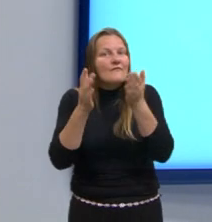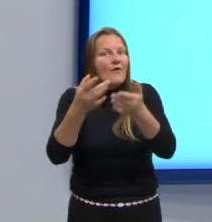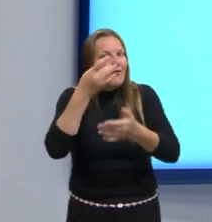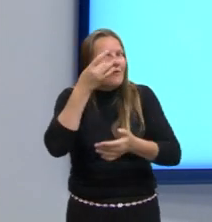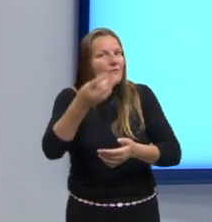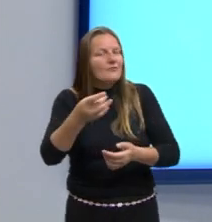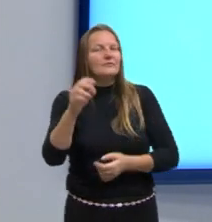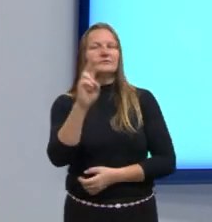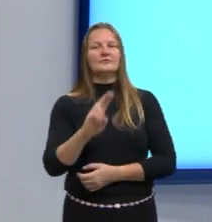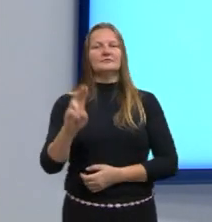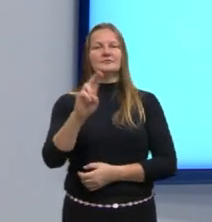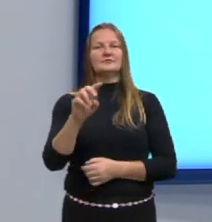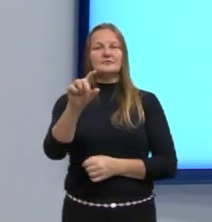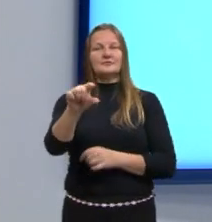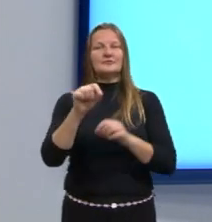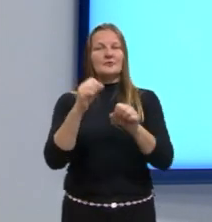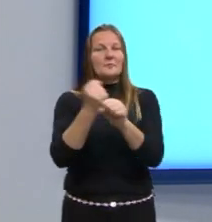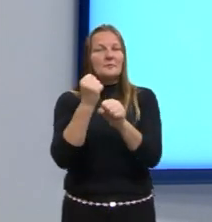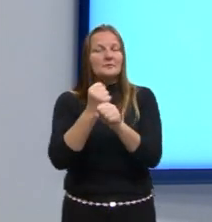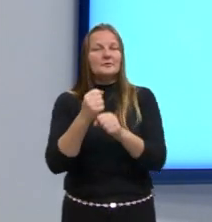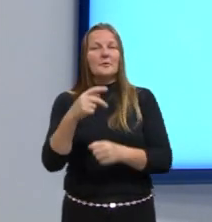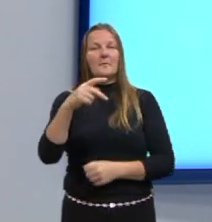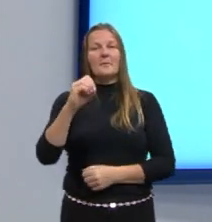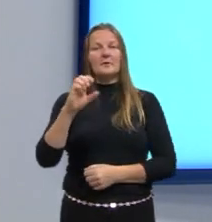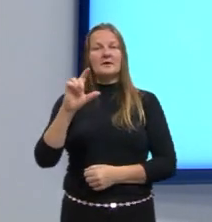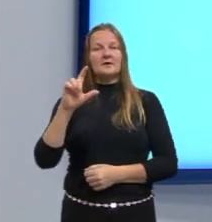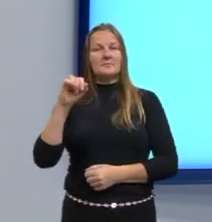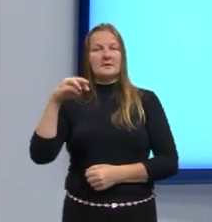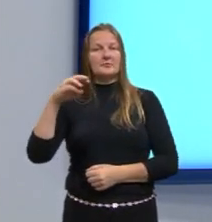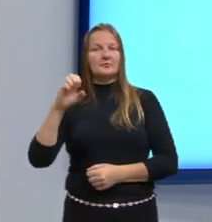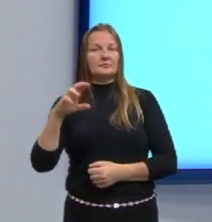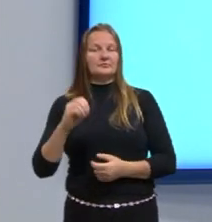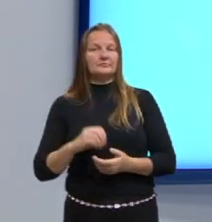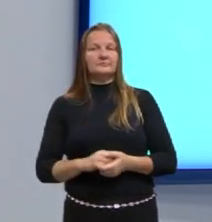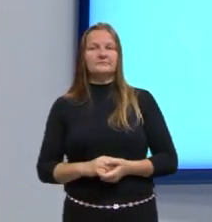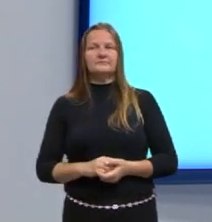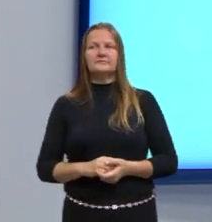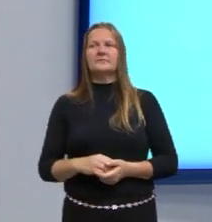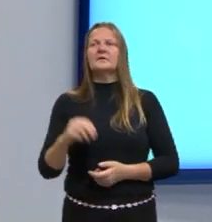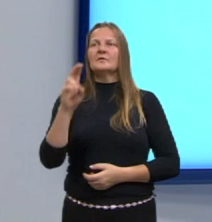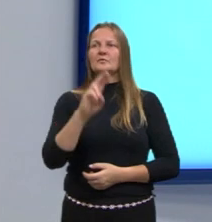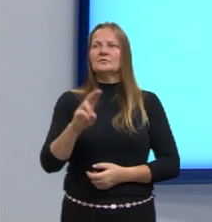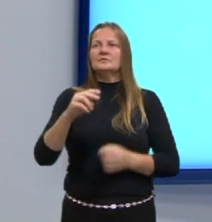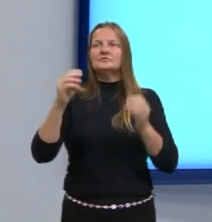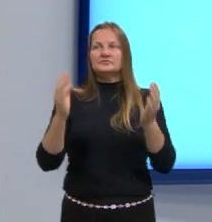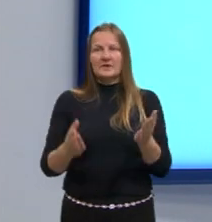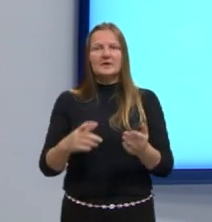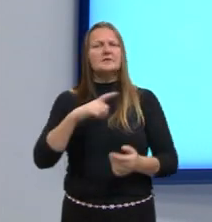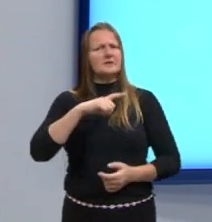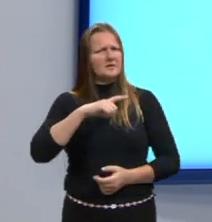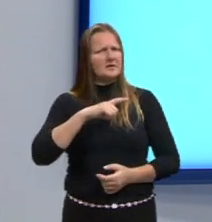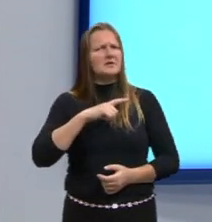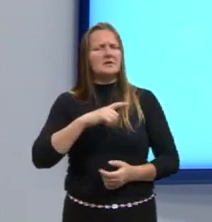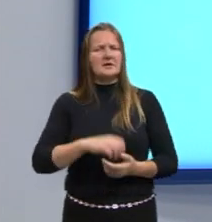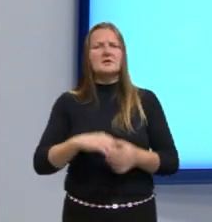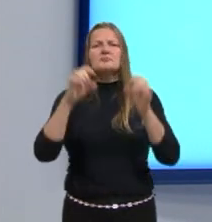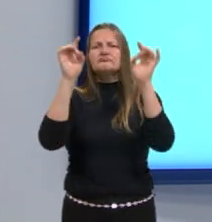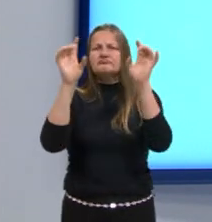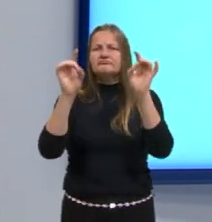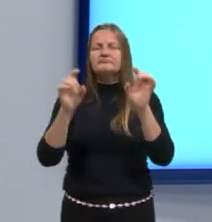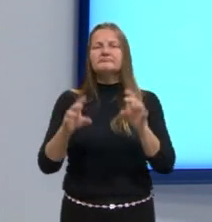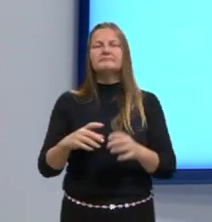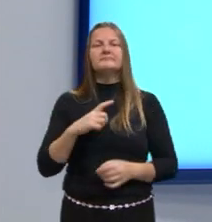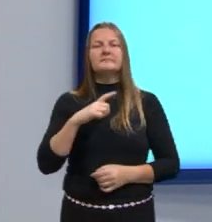de produzir um polímero biodegradável eles são utilizados já atualmente especialmente